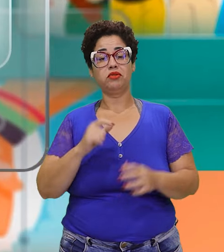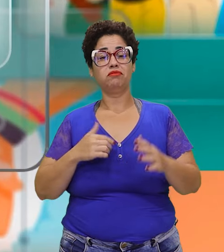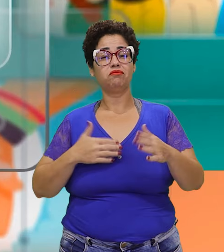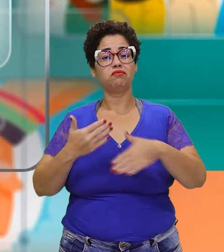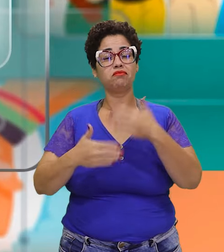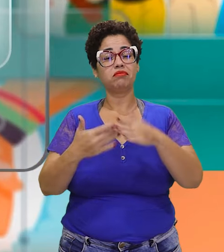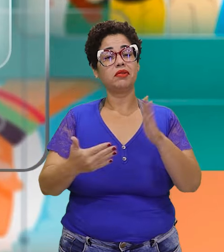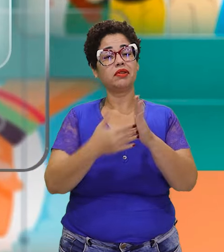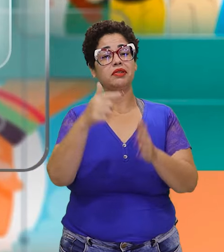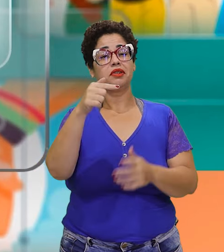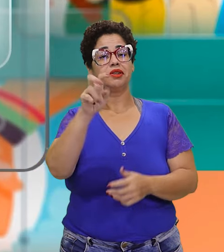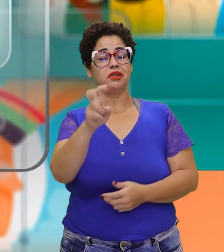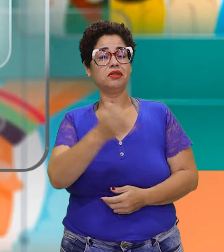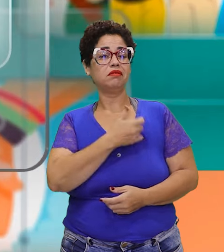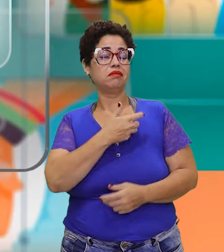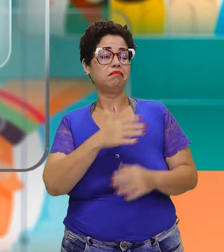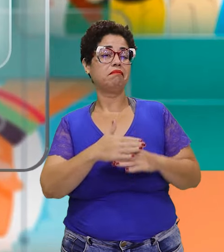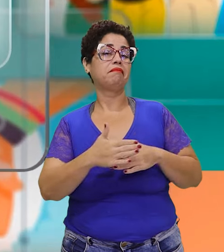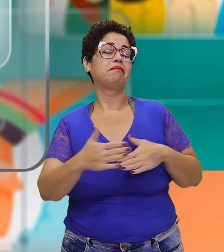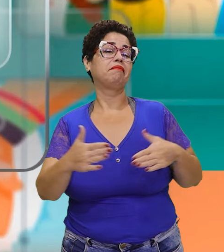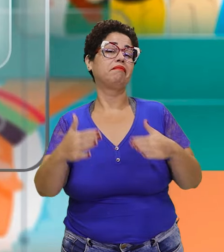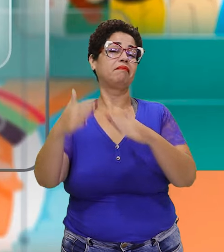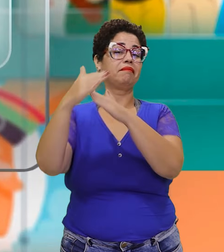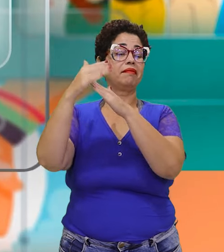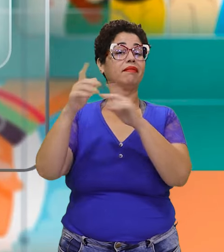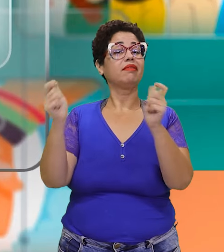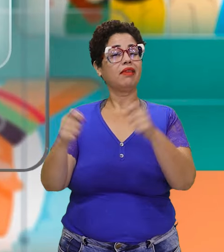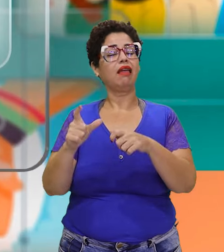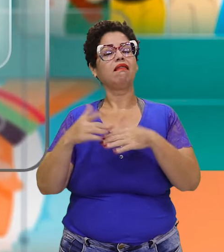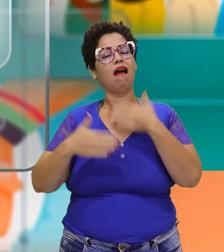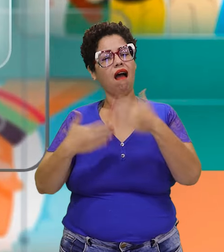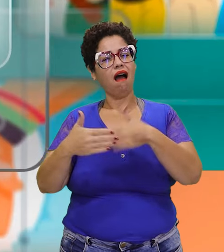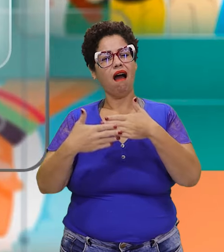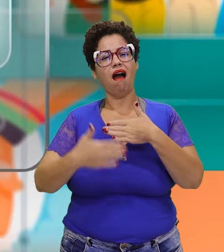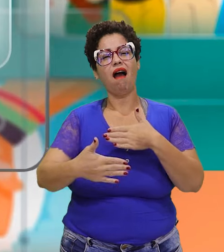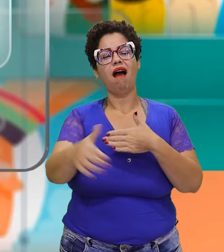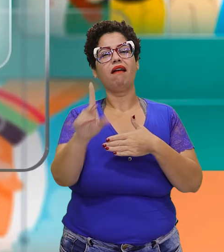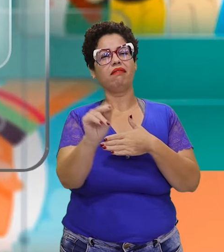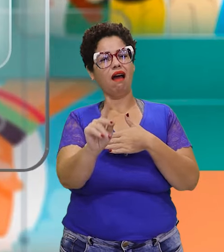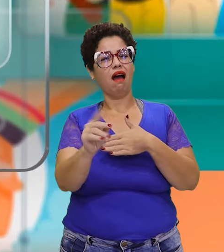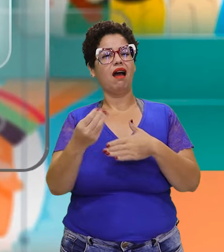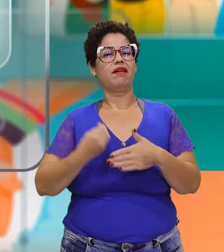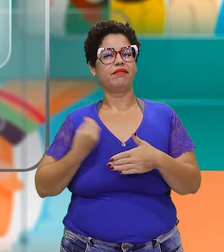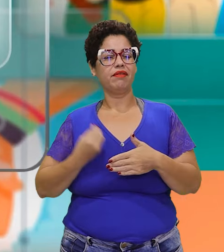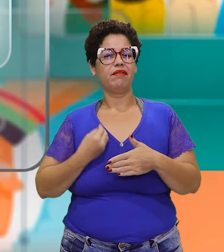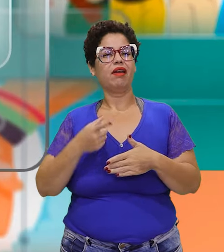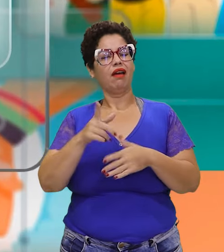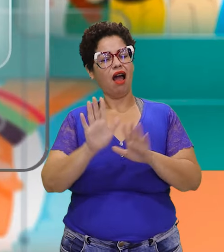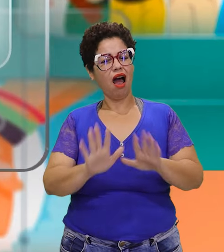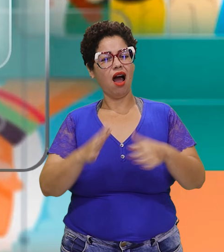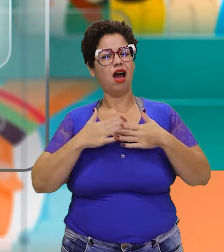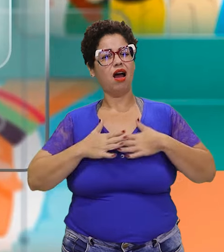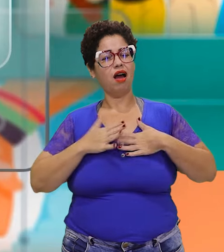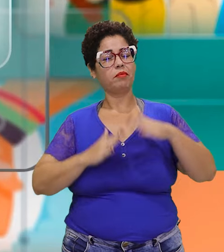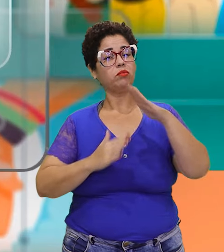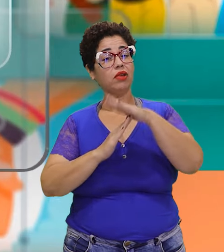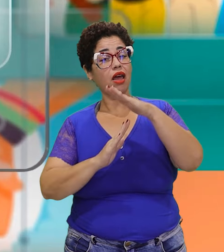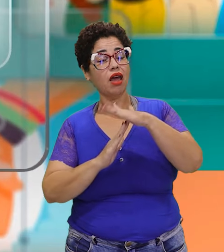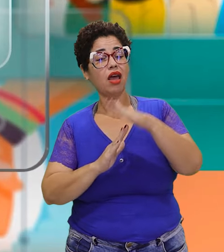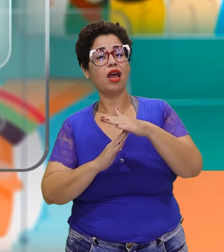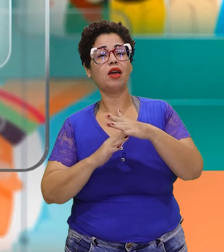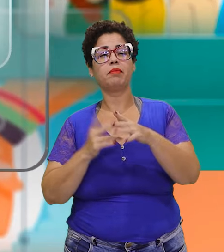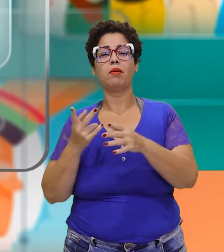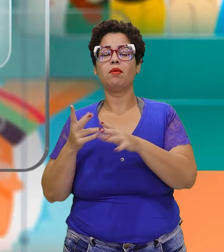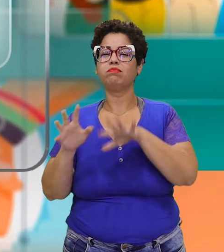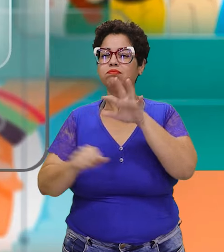vida hoje é bem alta, em torno de 75 anos mais ou menos, então assim, tem muito tempo pela frente. Se dê um